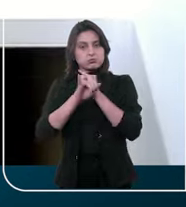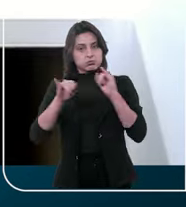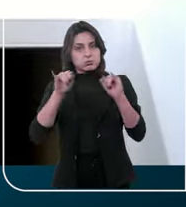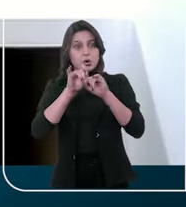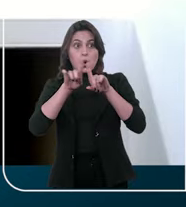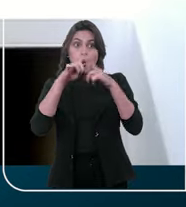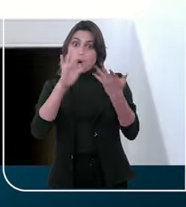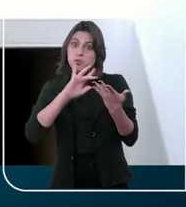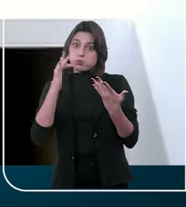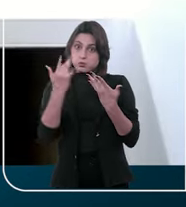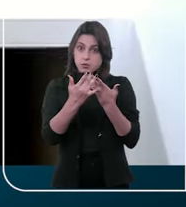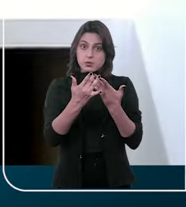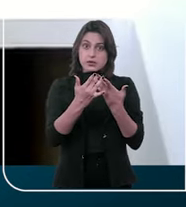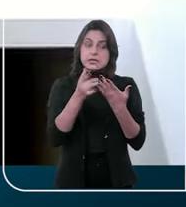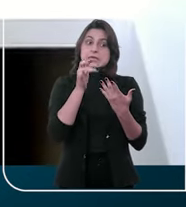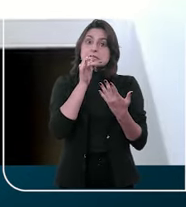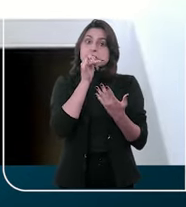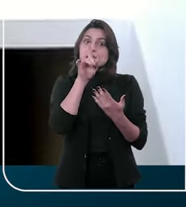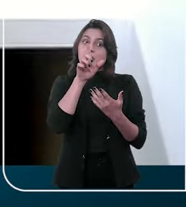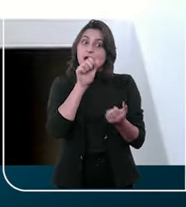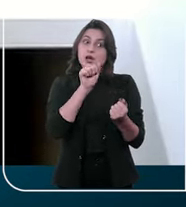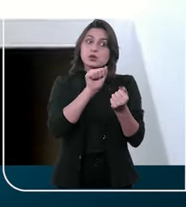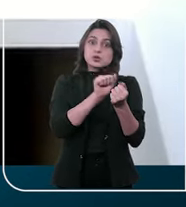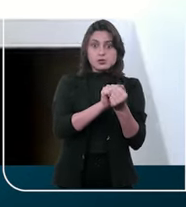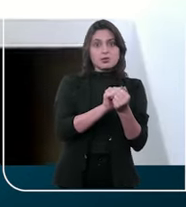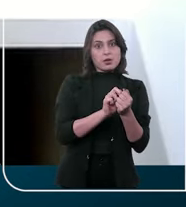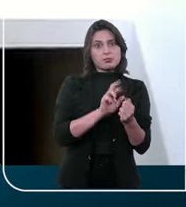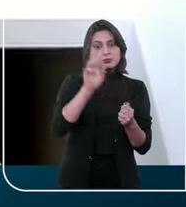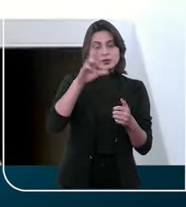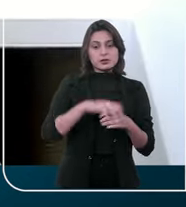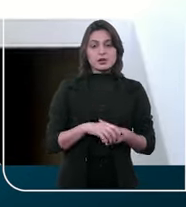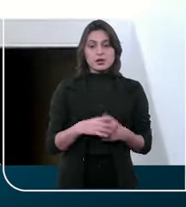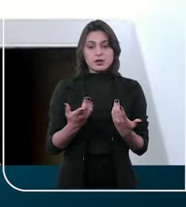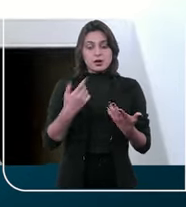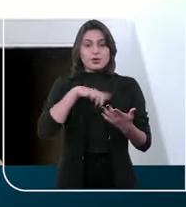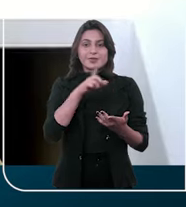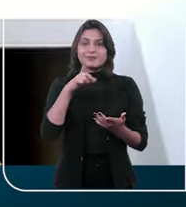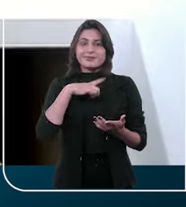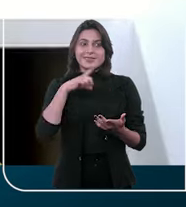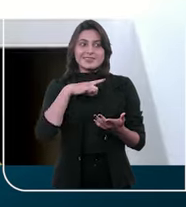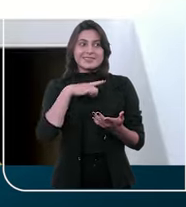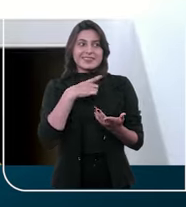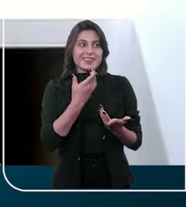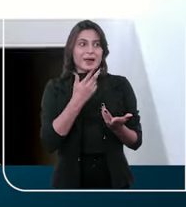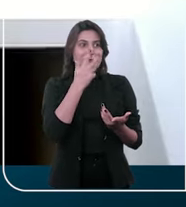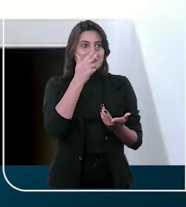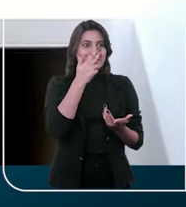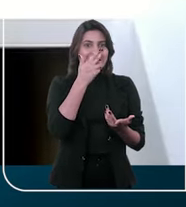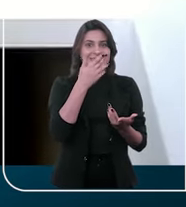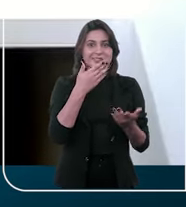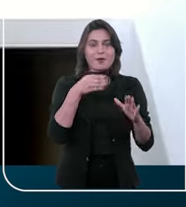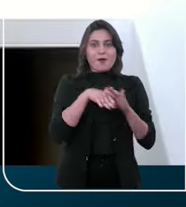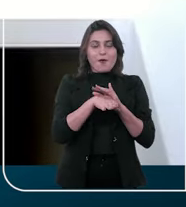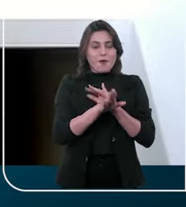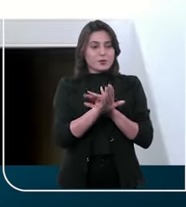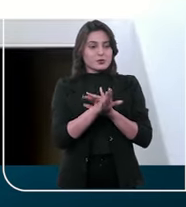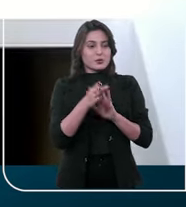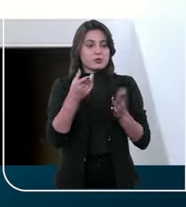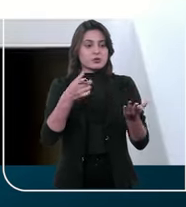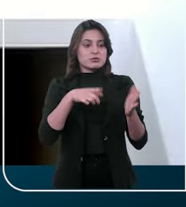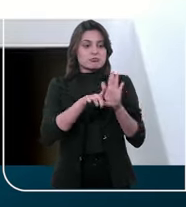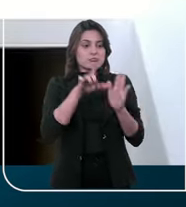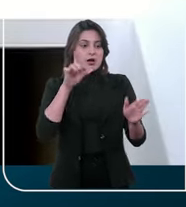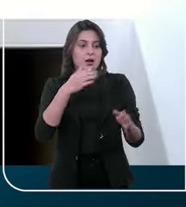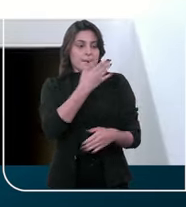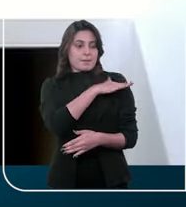gente tem o crime de antecipar o responsável, no artigo 38, pelas investigações, por meio de comunicação, inclusive rede social,